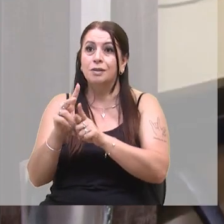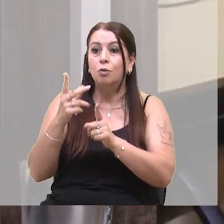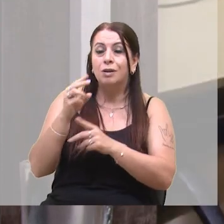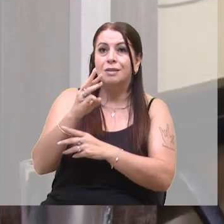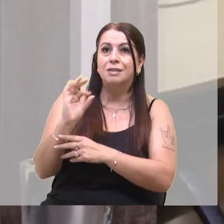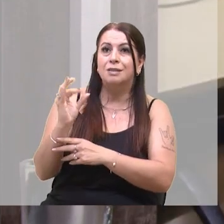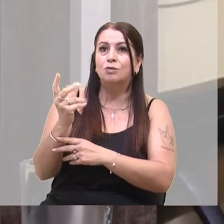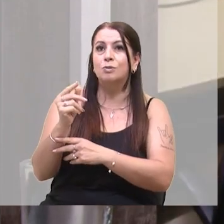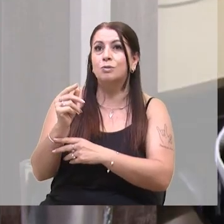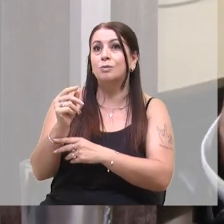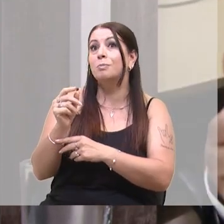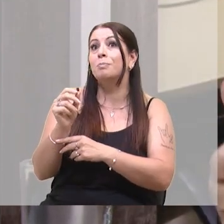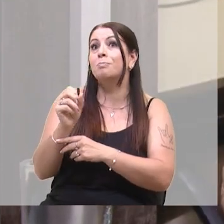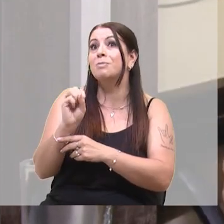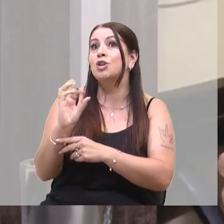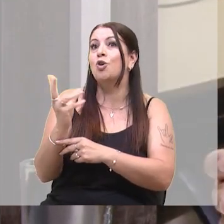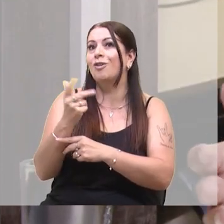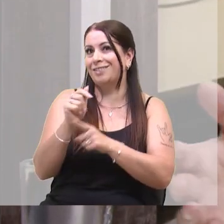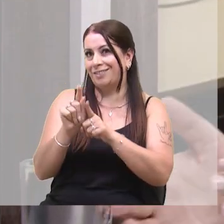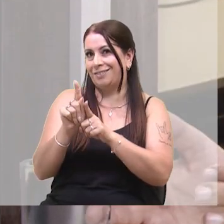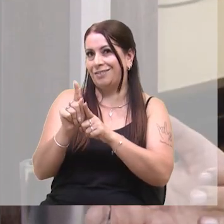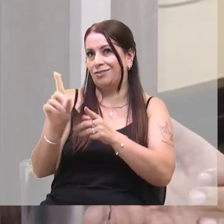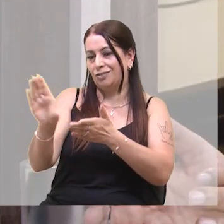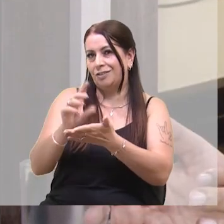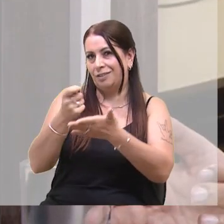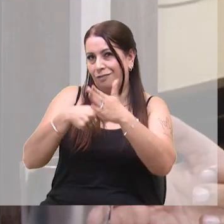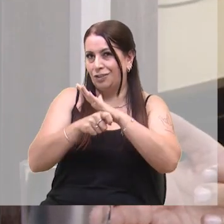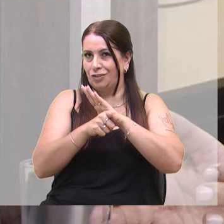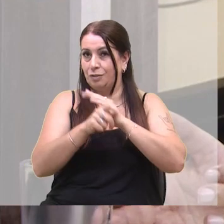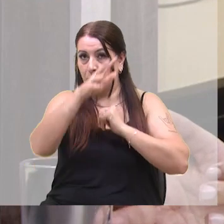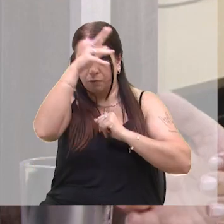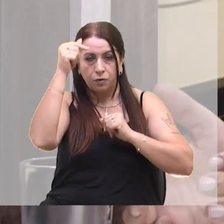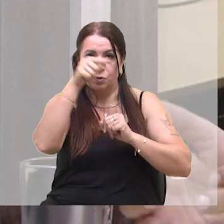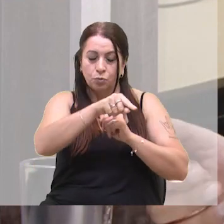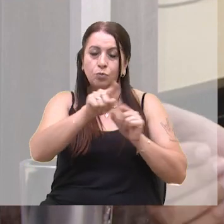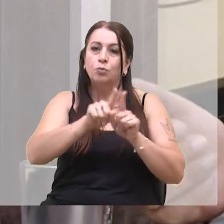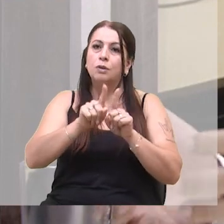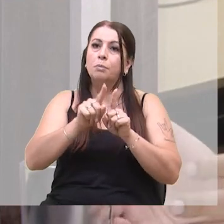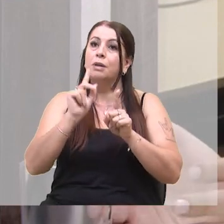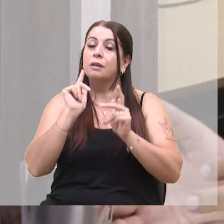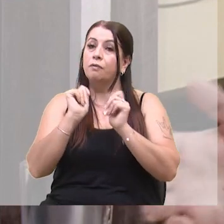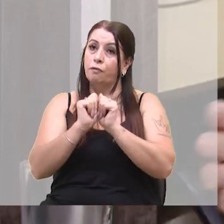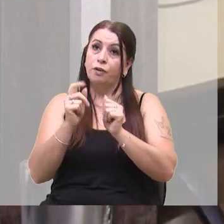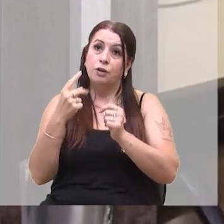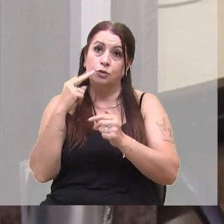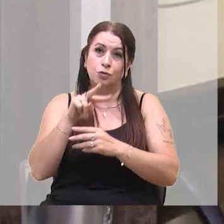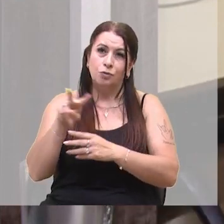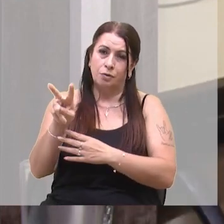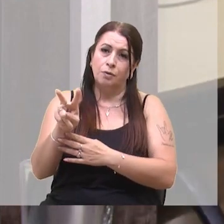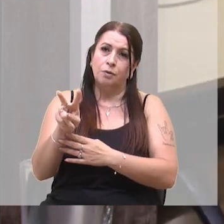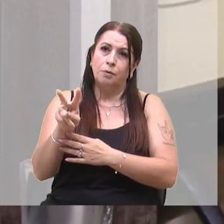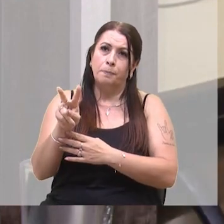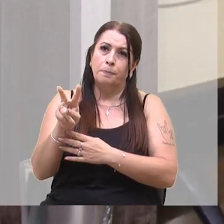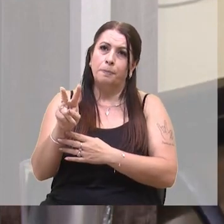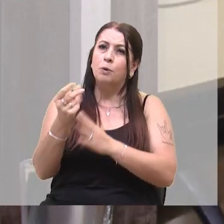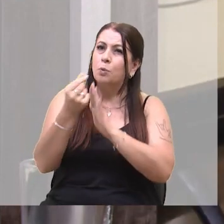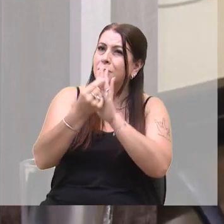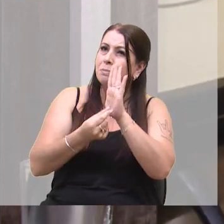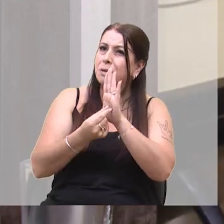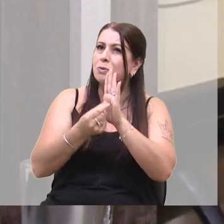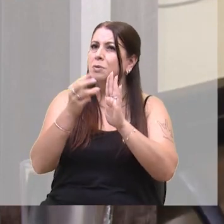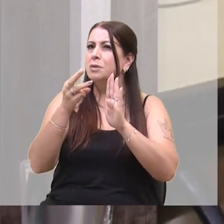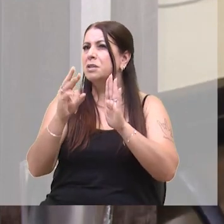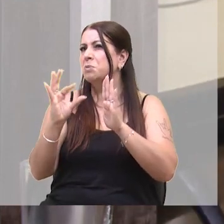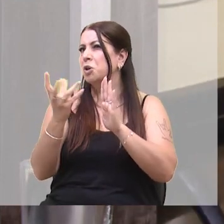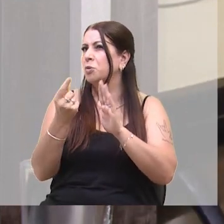2020 a 2022. E agora temos a perspectiva de 300 milhões de investimentos por parte da Prefeitura e também